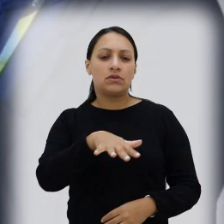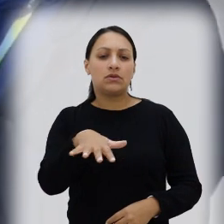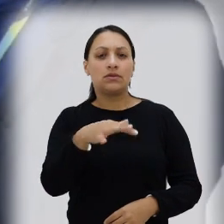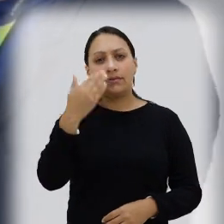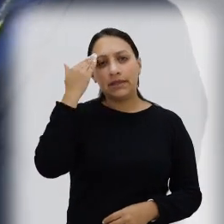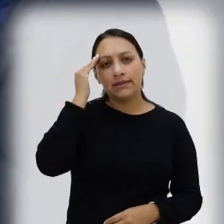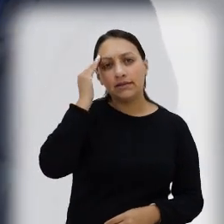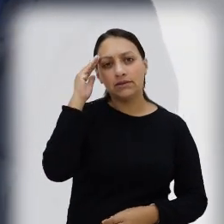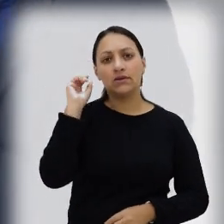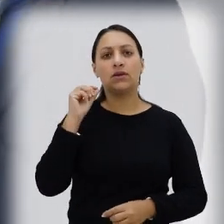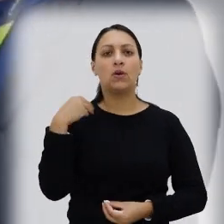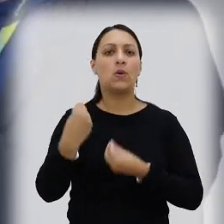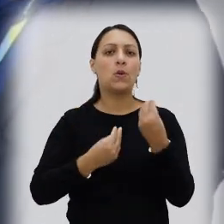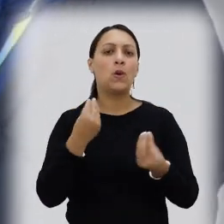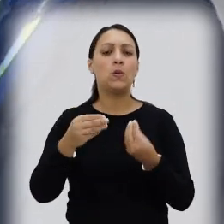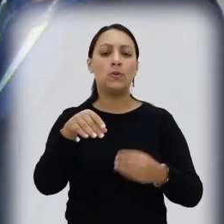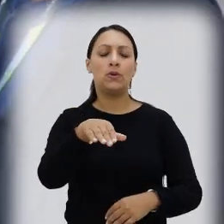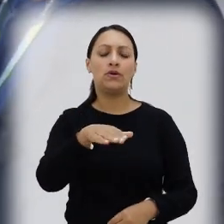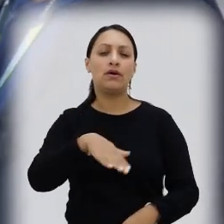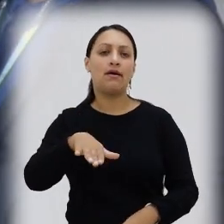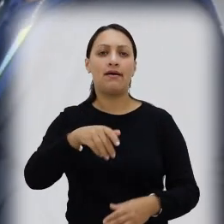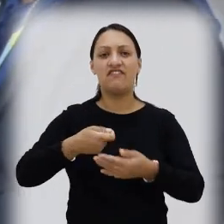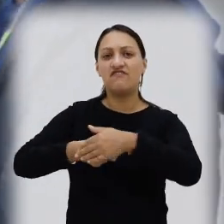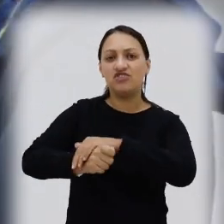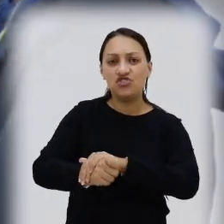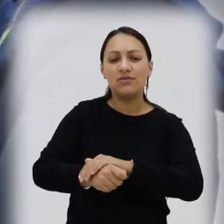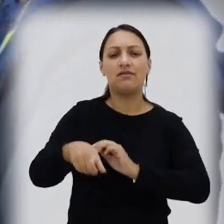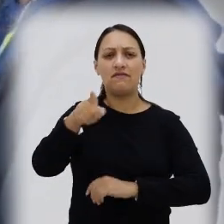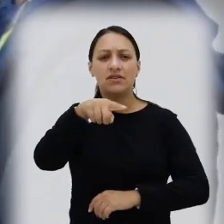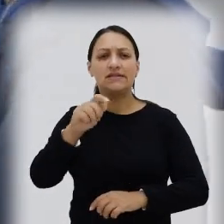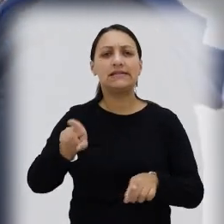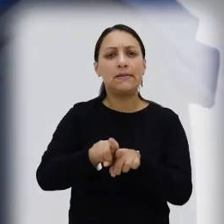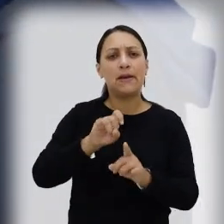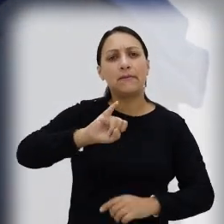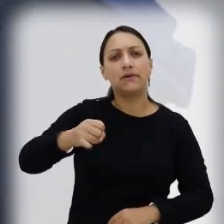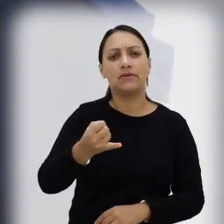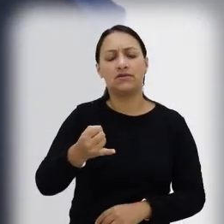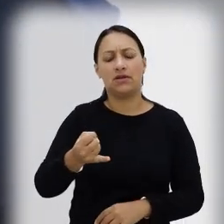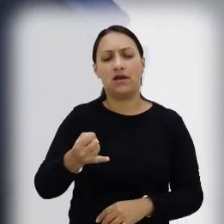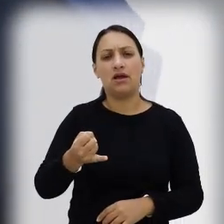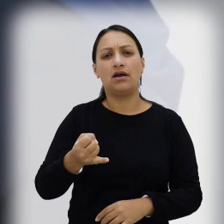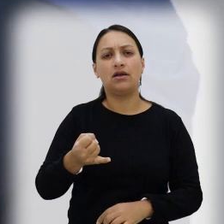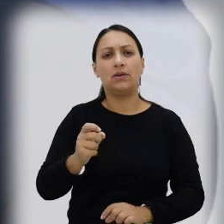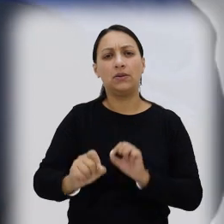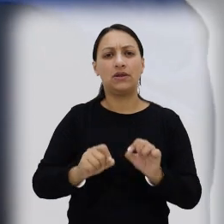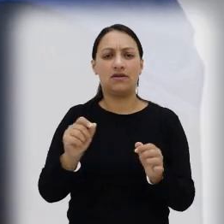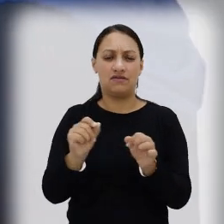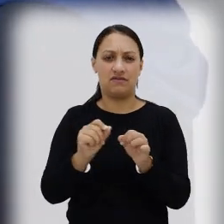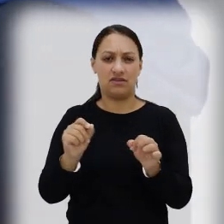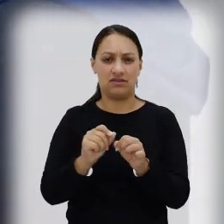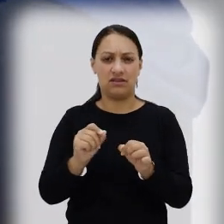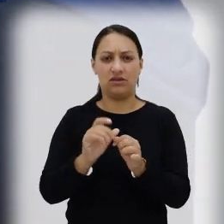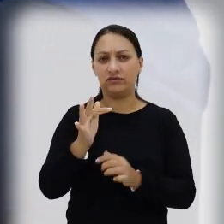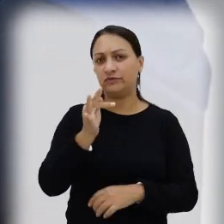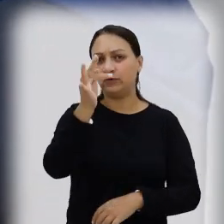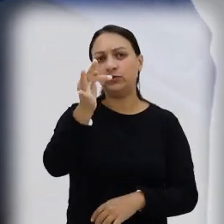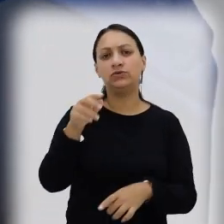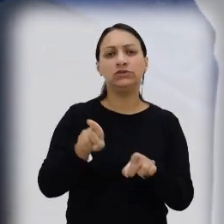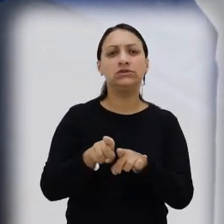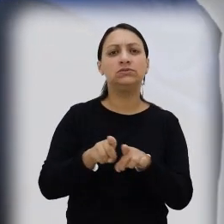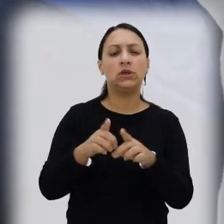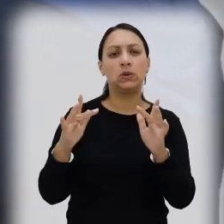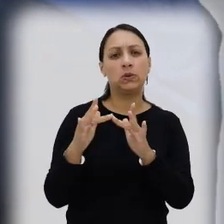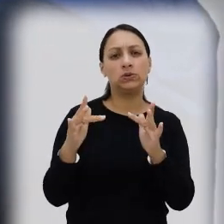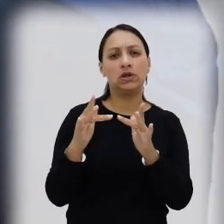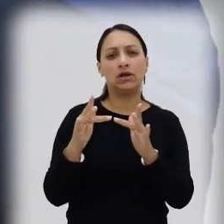pouco algumas teses de investimento e vocês, quem sabe, né, aproveitarem essas janelas aí para fazer futuras conexões